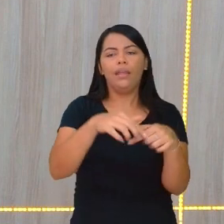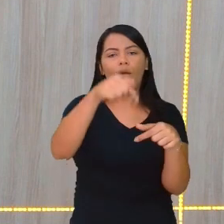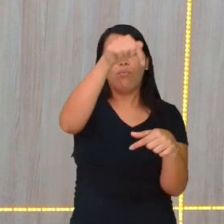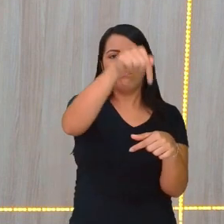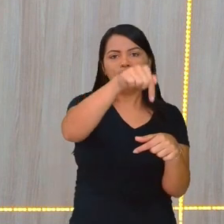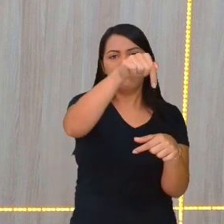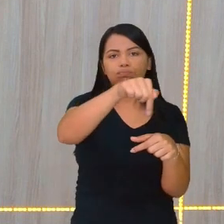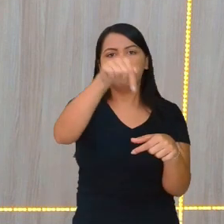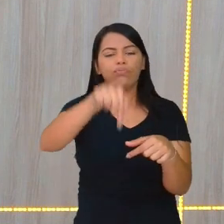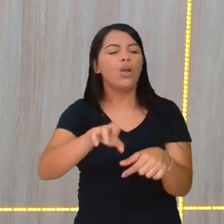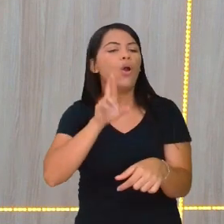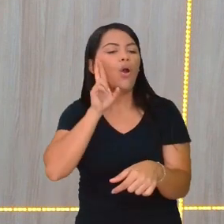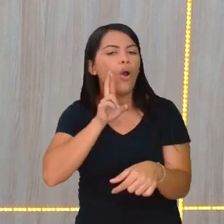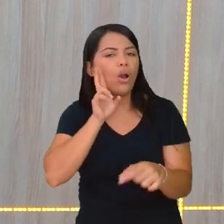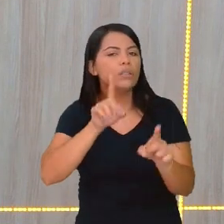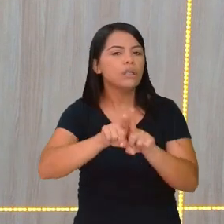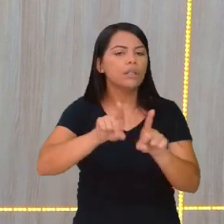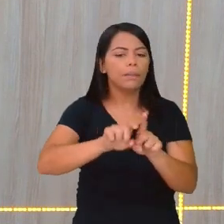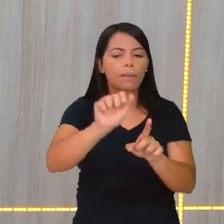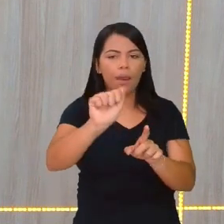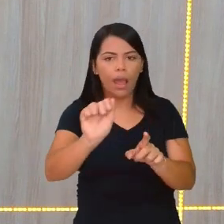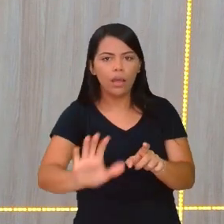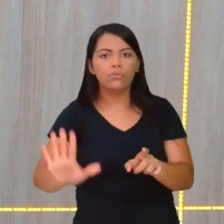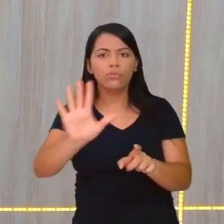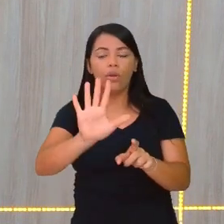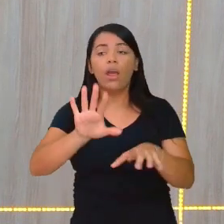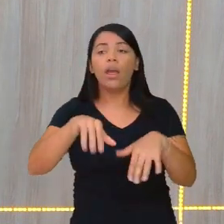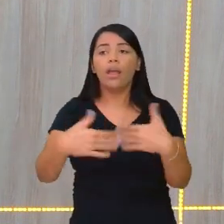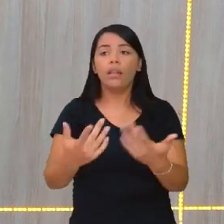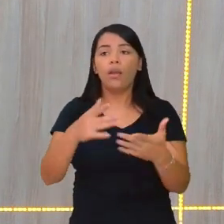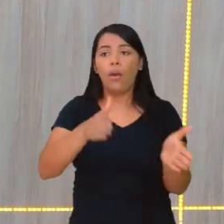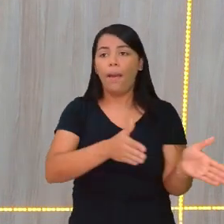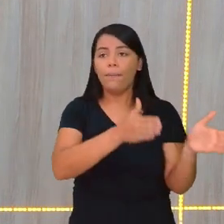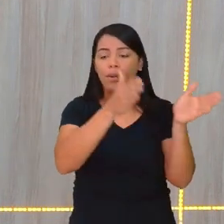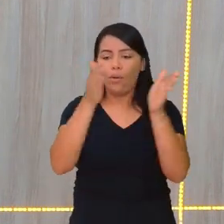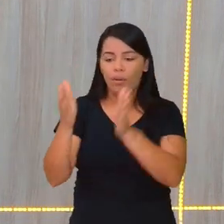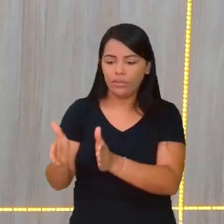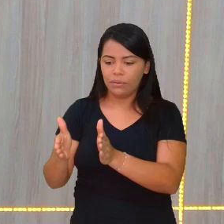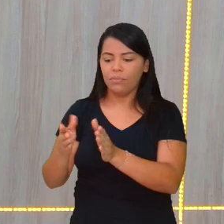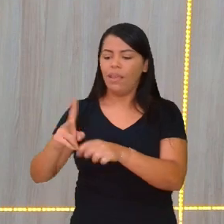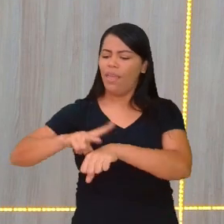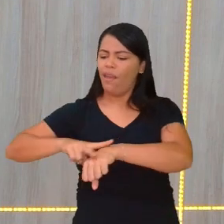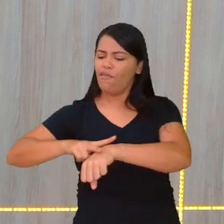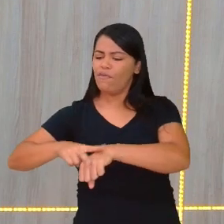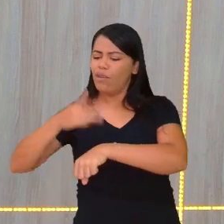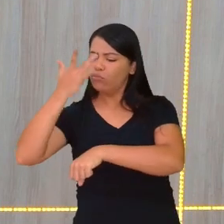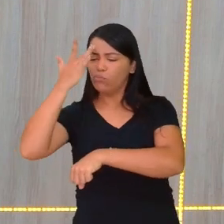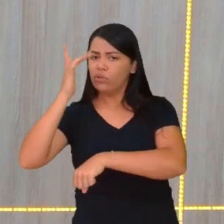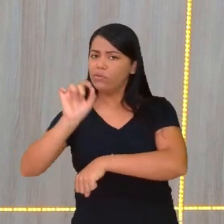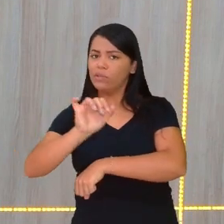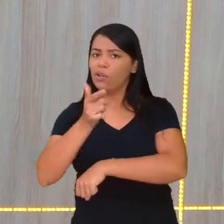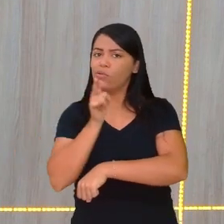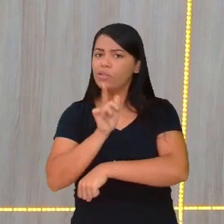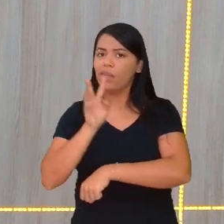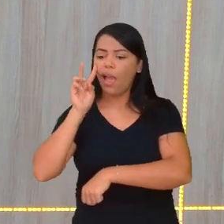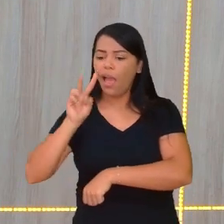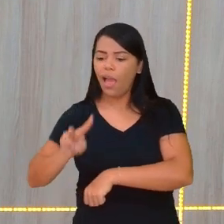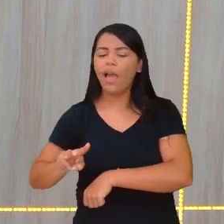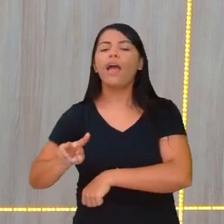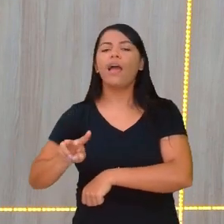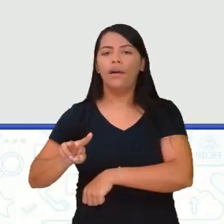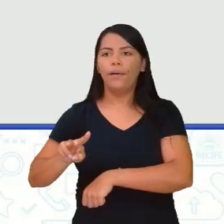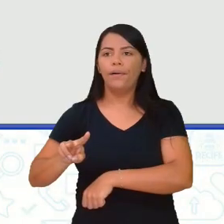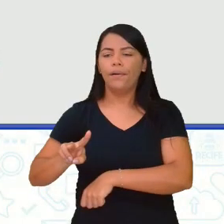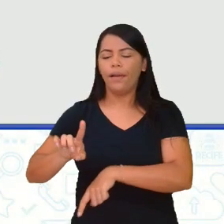para a coluna azul. A coluna seguinte, que é verde, não sei se dá para vocês verem, né?